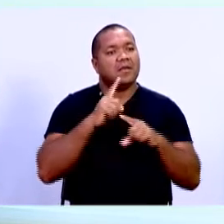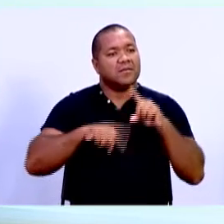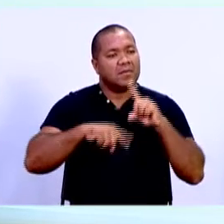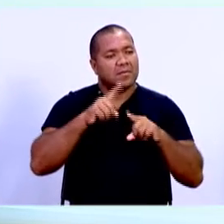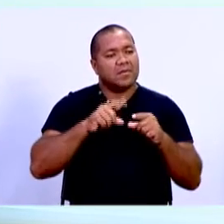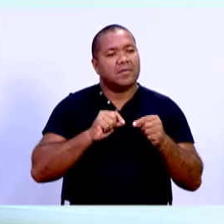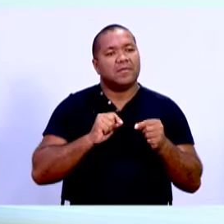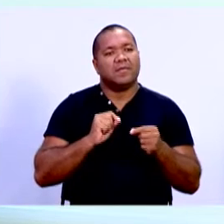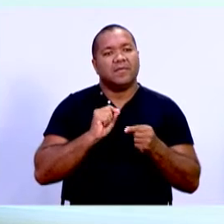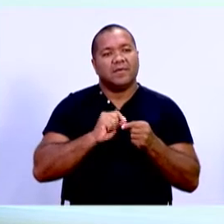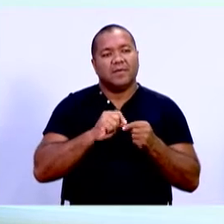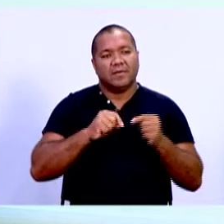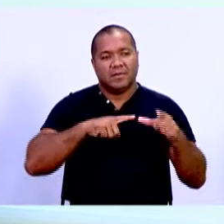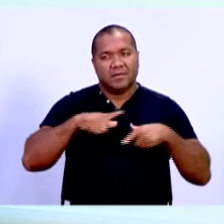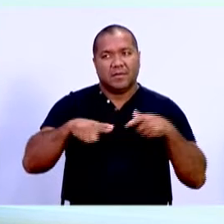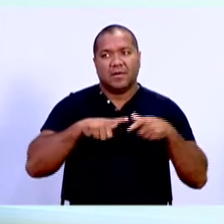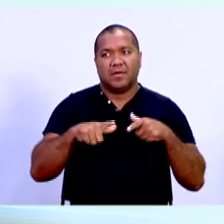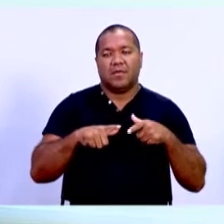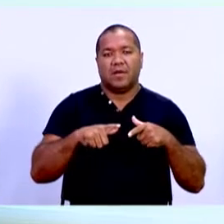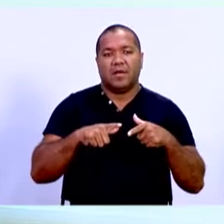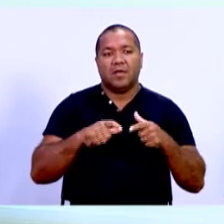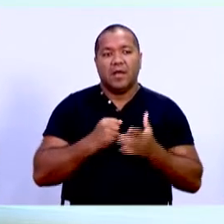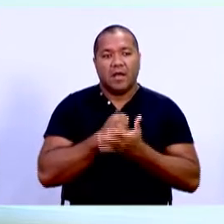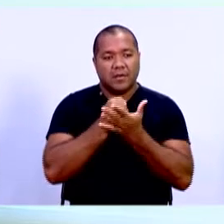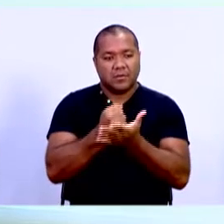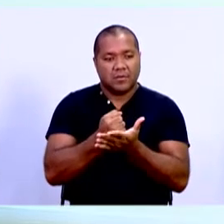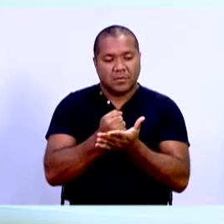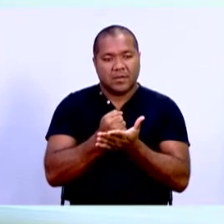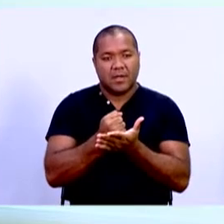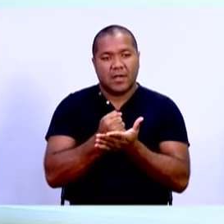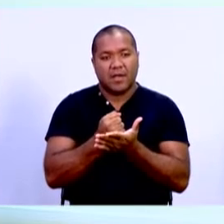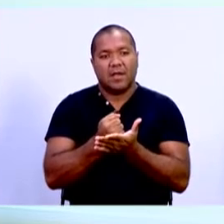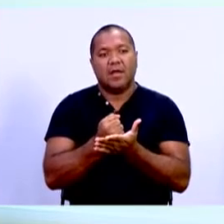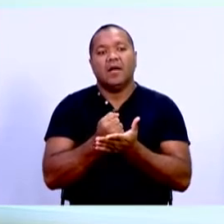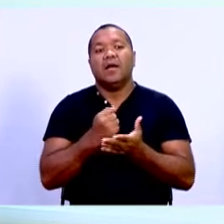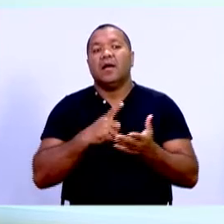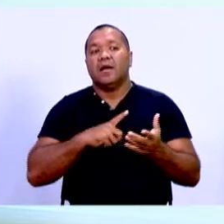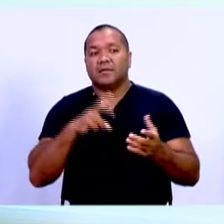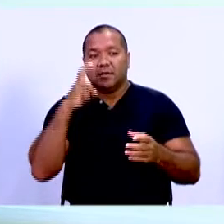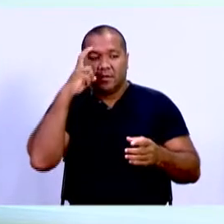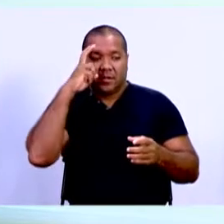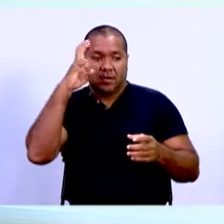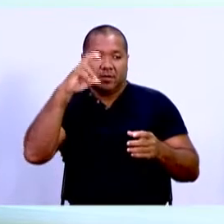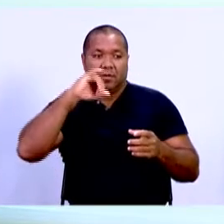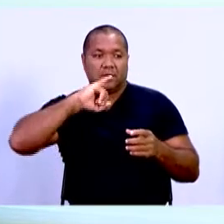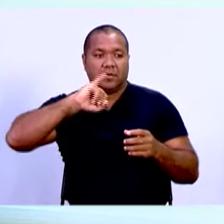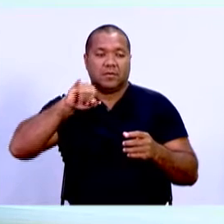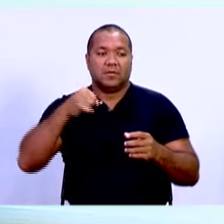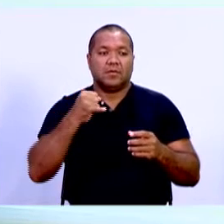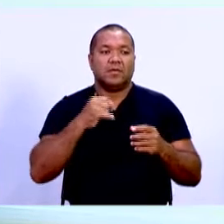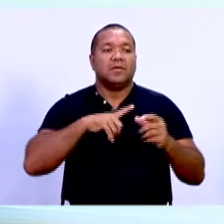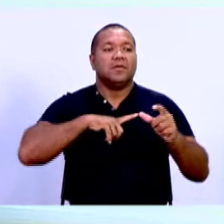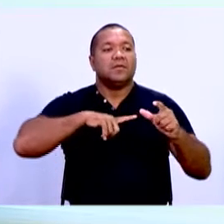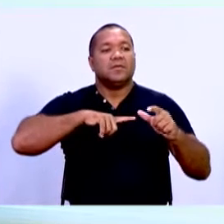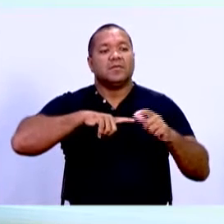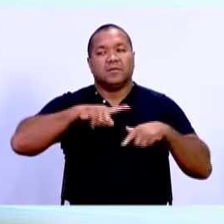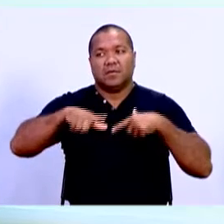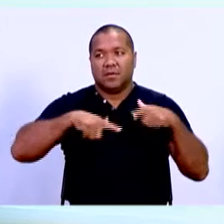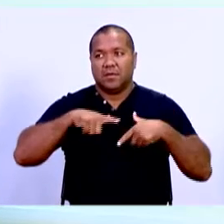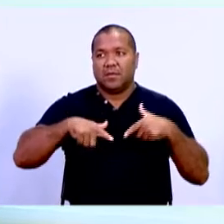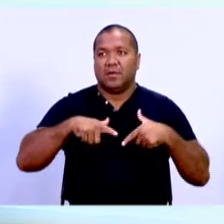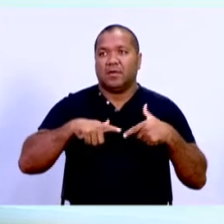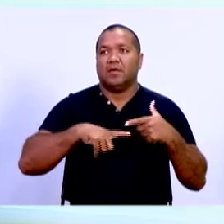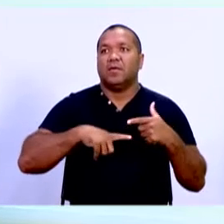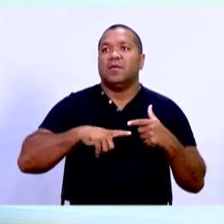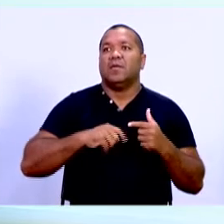fazer exatamente isso, prover a solução de Business Intelligence, de inteligência de negócios, para responder às questões relevantes da